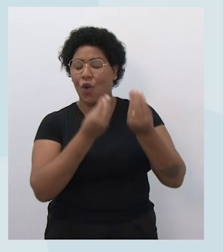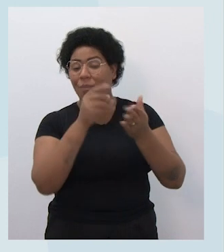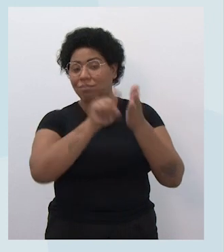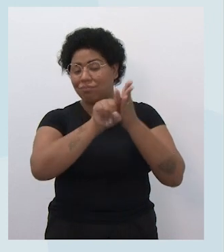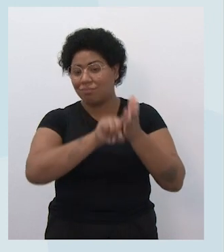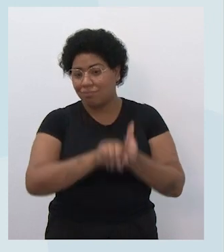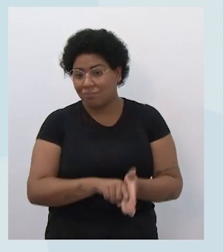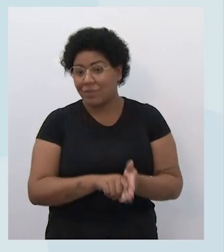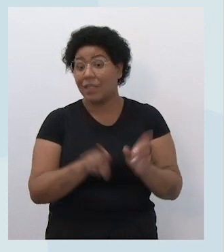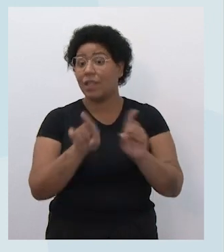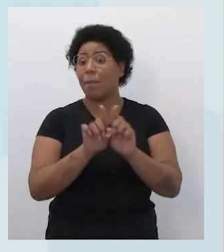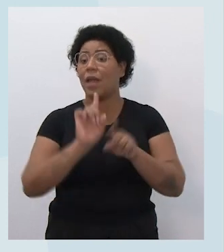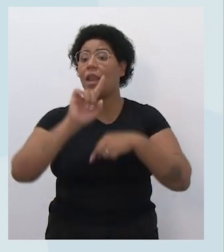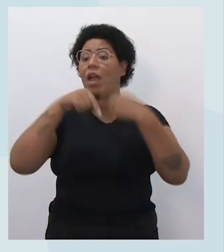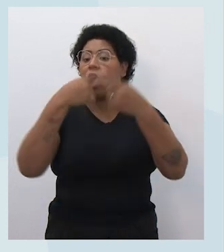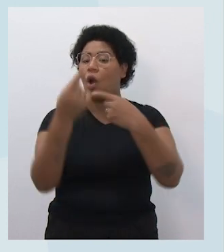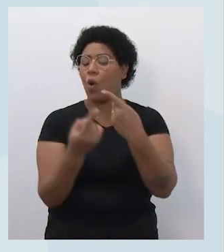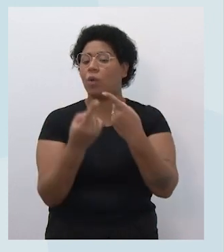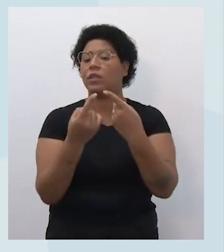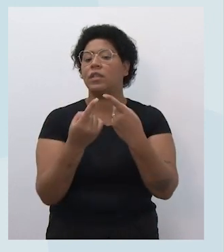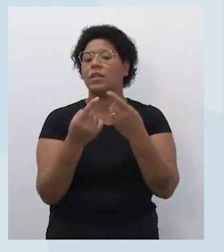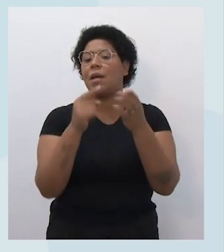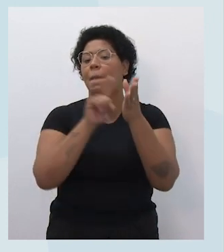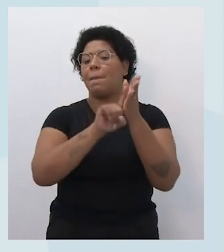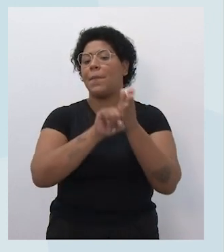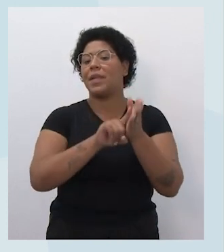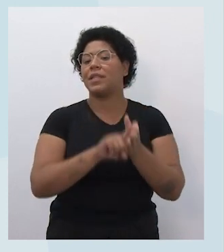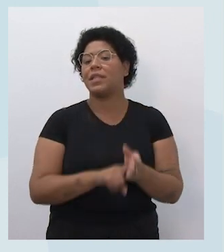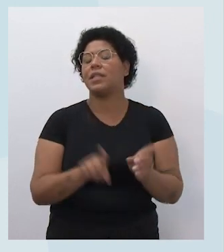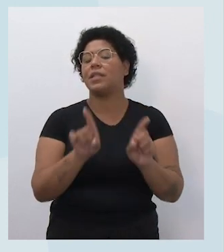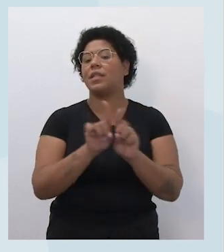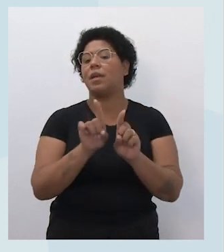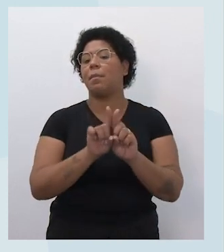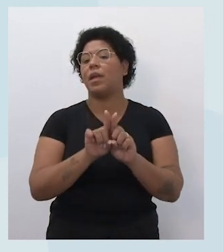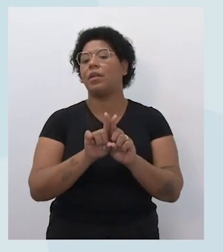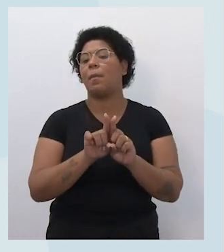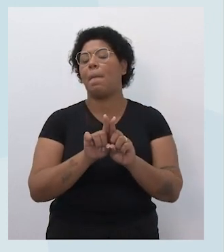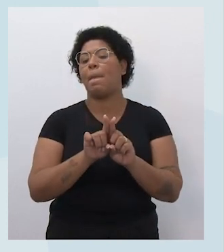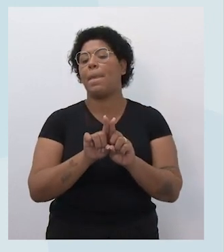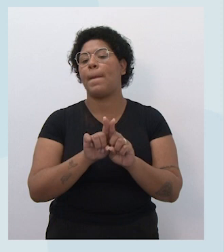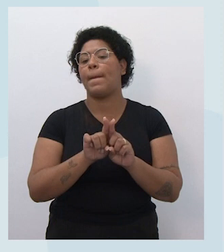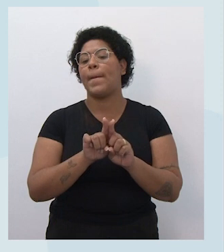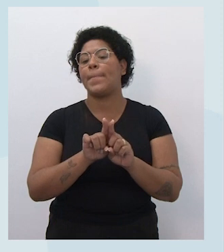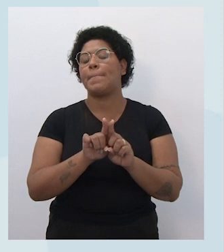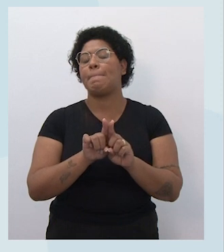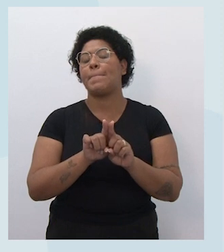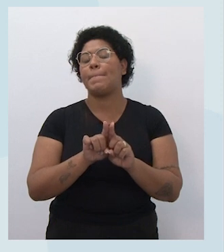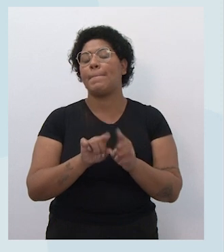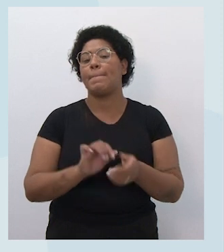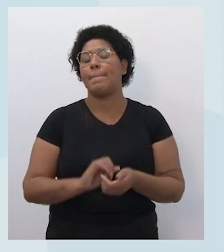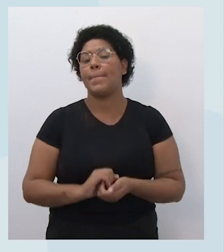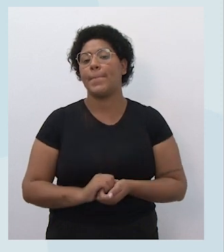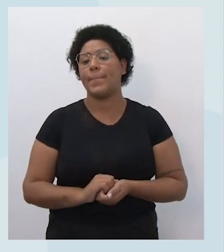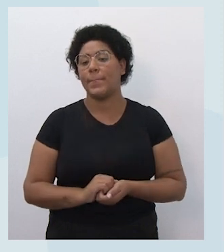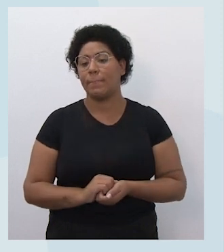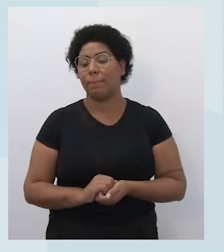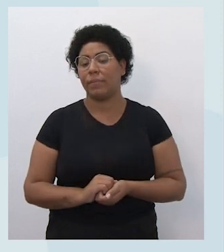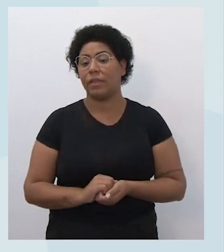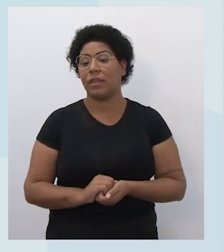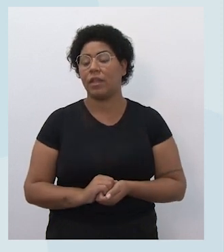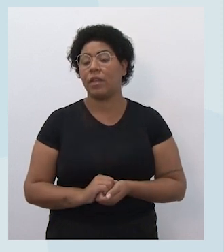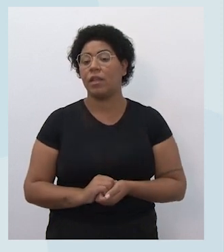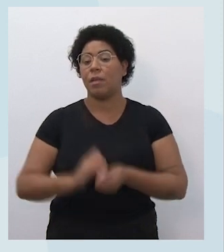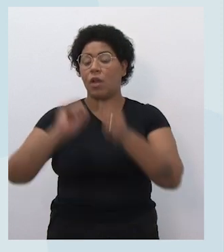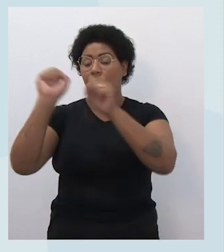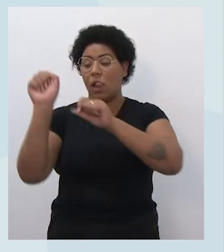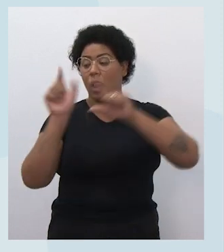de Tony Bates, tá? Que está nas indicações de leitura dessa formação, lá ao final, né? E aí o slide 56 fala um